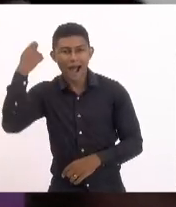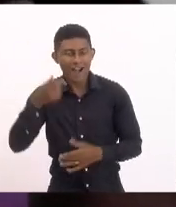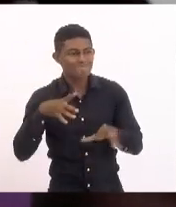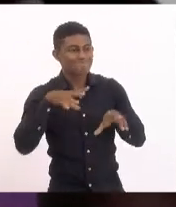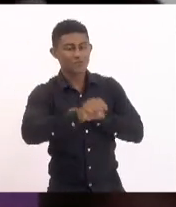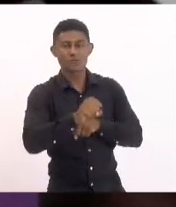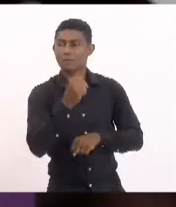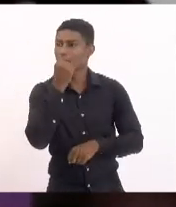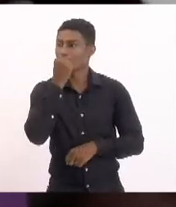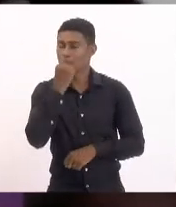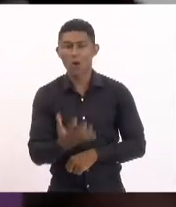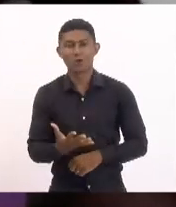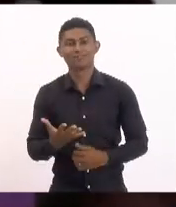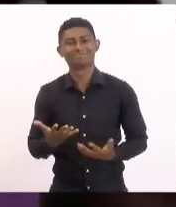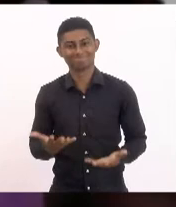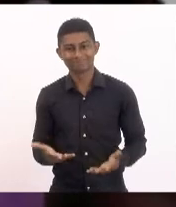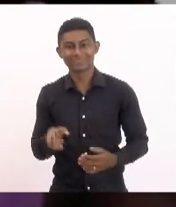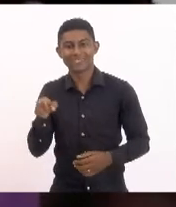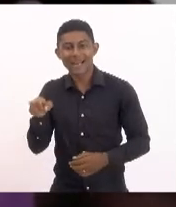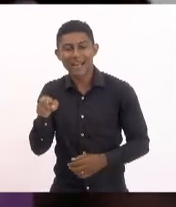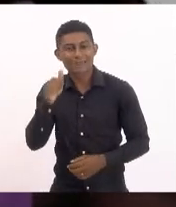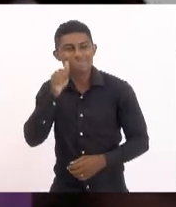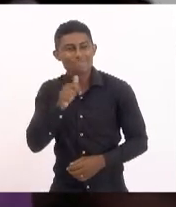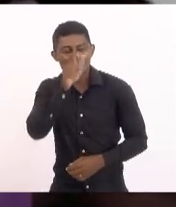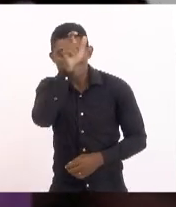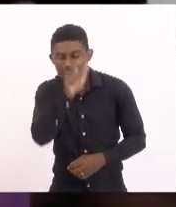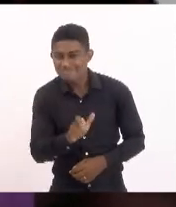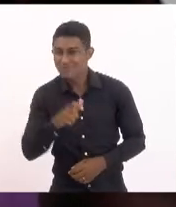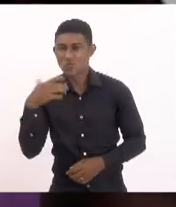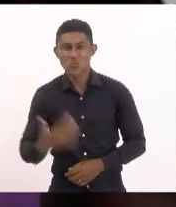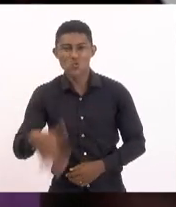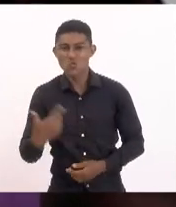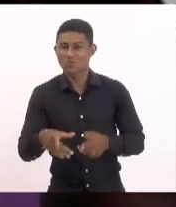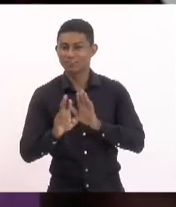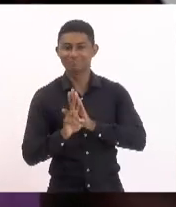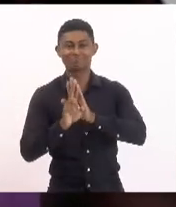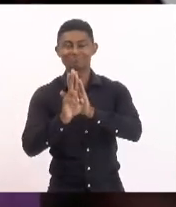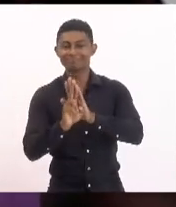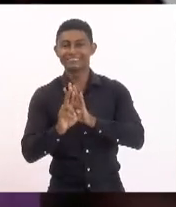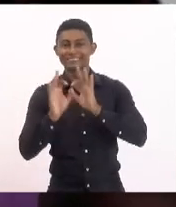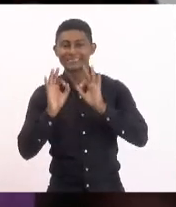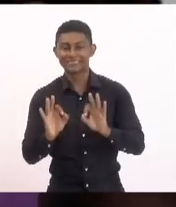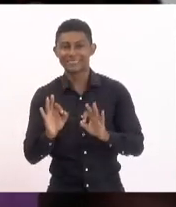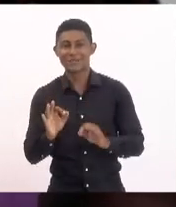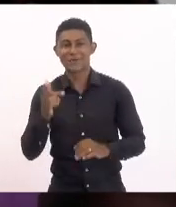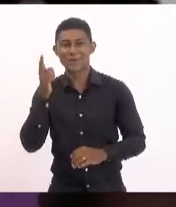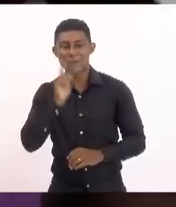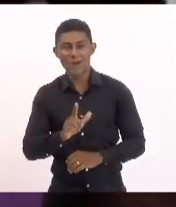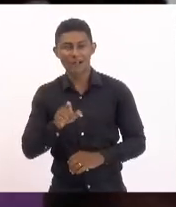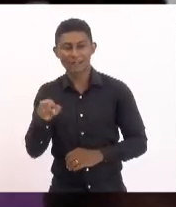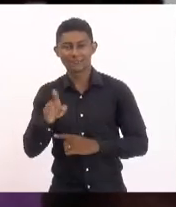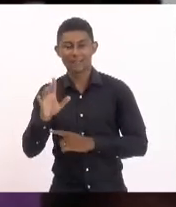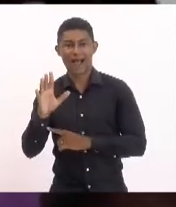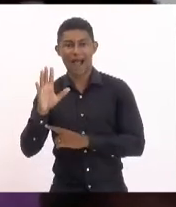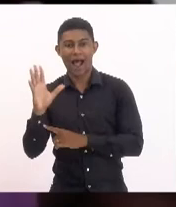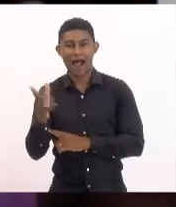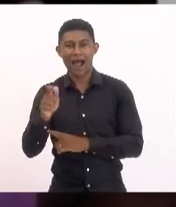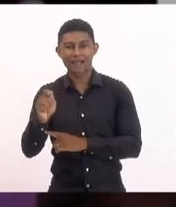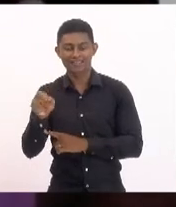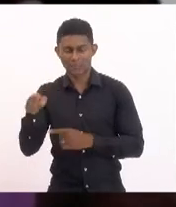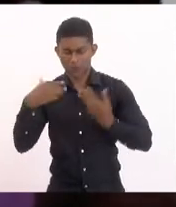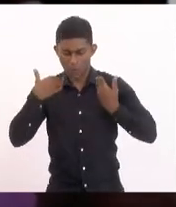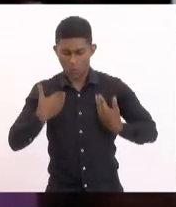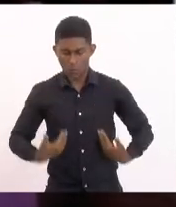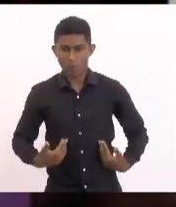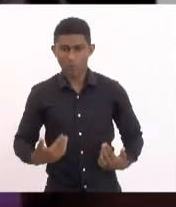esse fenômeno, essa dama e essa representatividade a partir do corpo e da